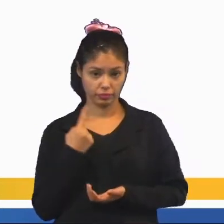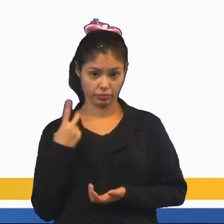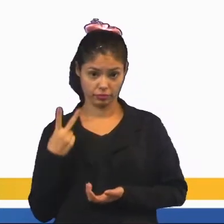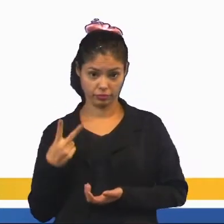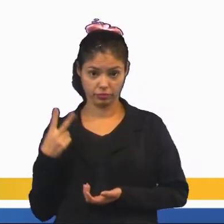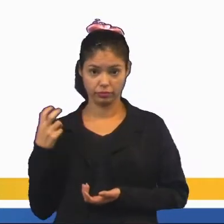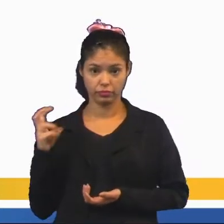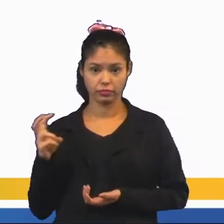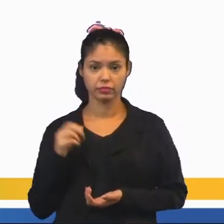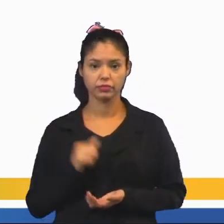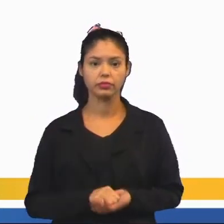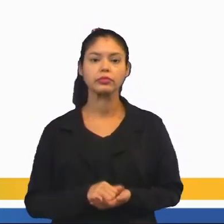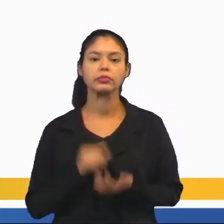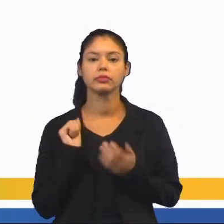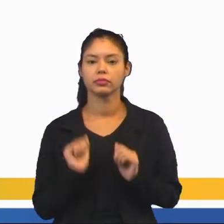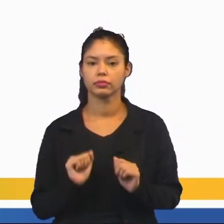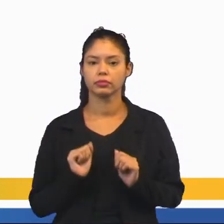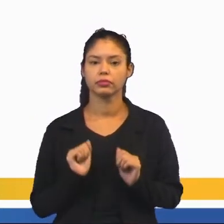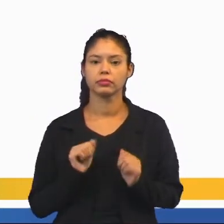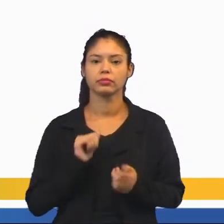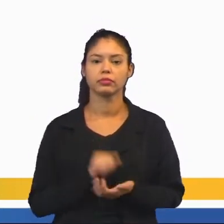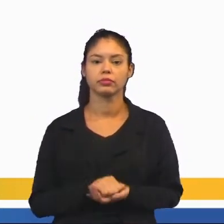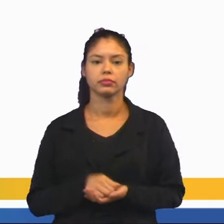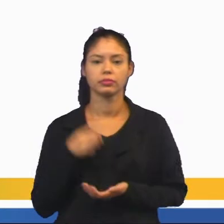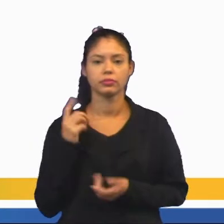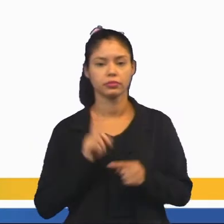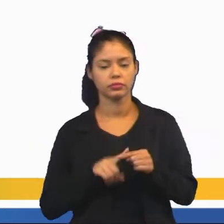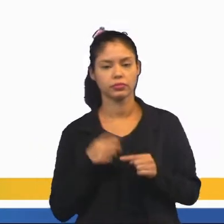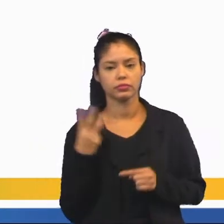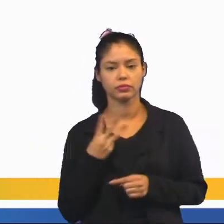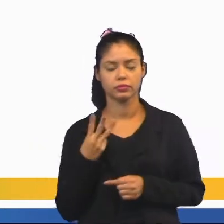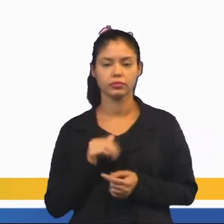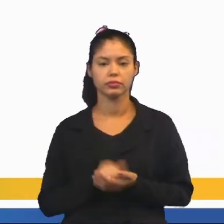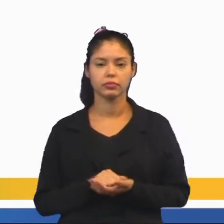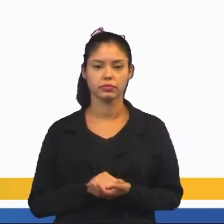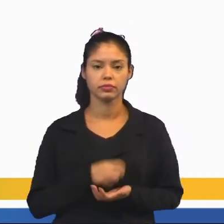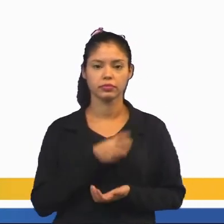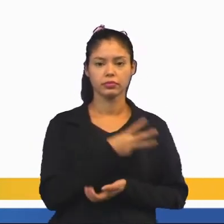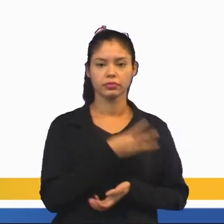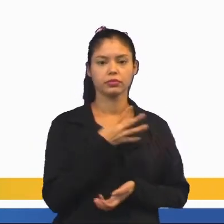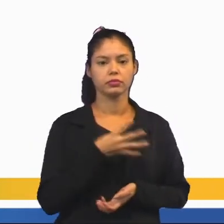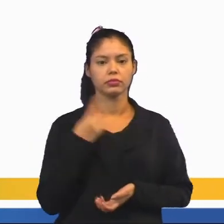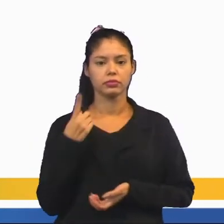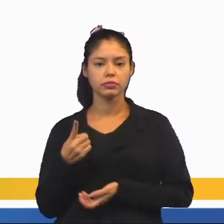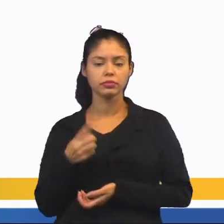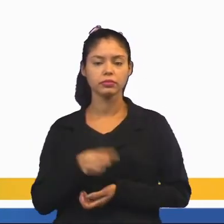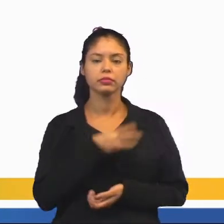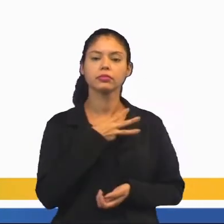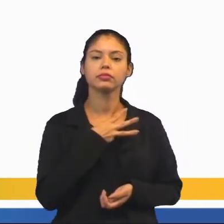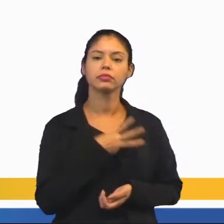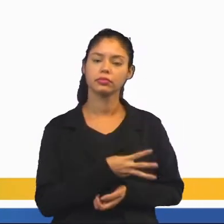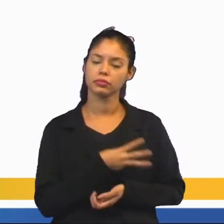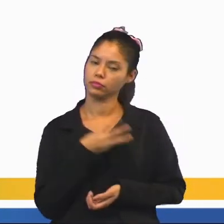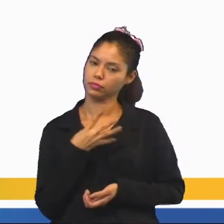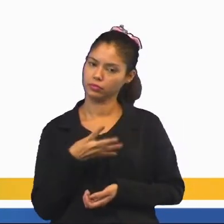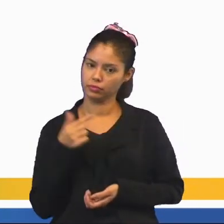o 5. Podemos compor aí mais 3 números, né? Que ficou 341,